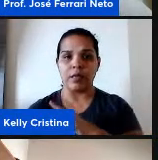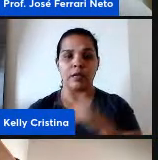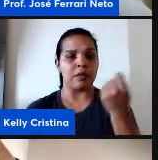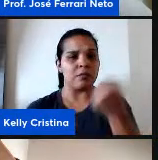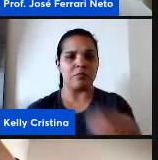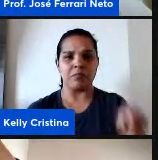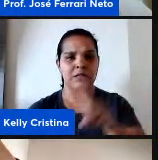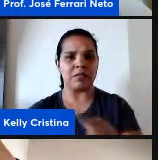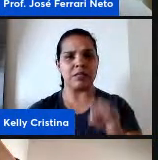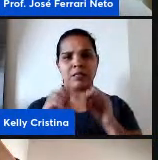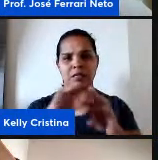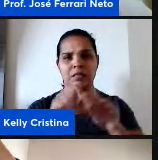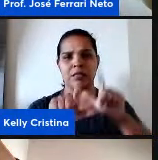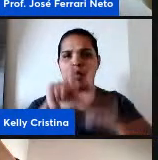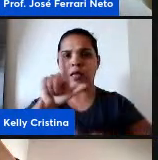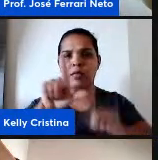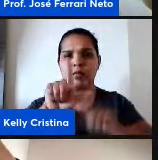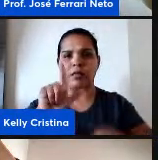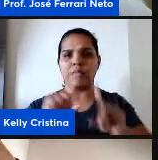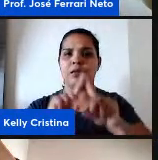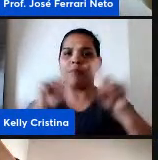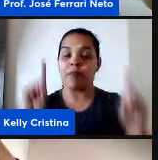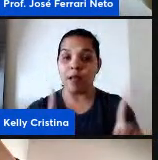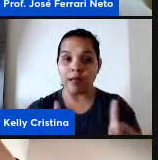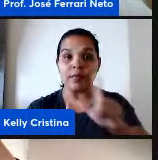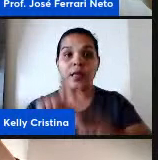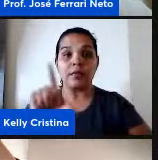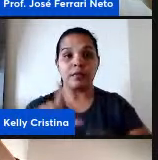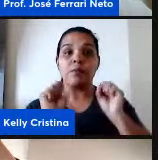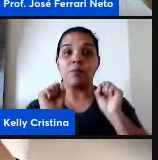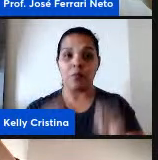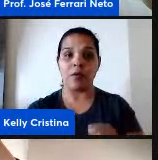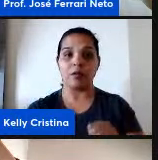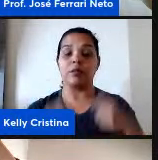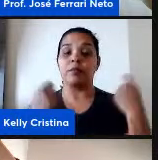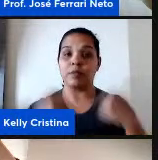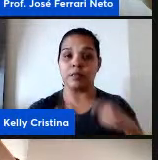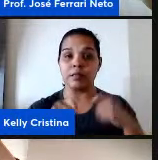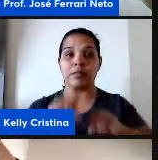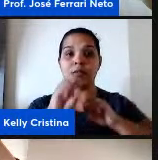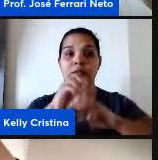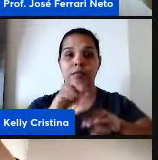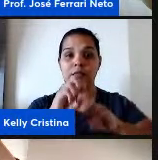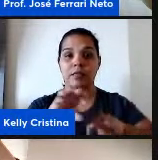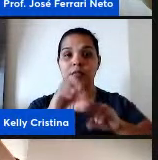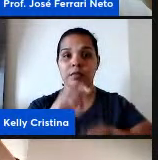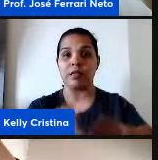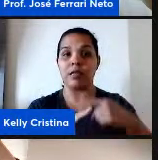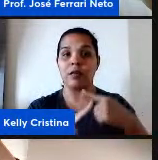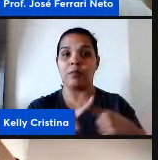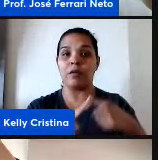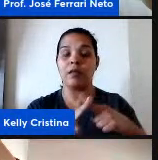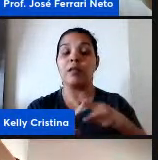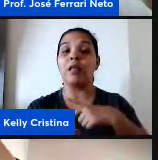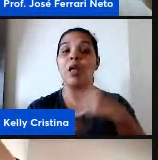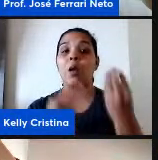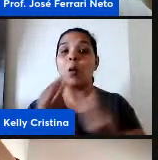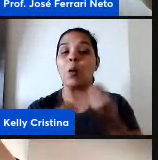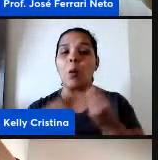letras, né? Mas as letras devem e podem ser ensinadas, porque elas carregam pistas de como elas